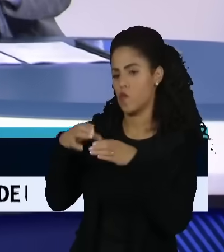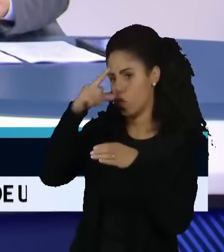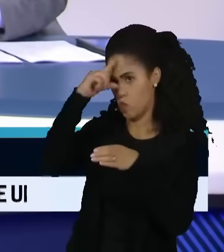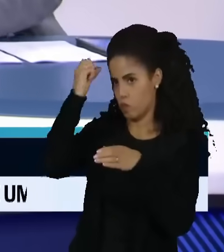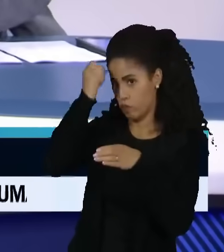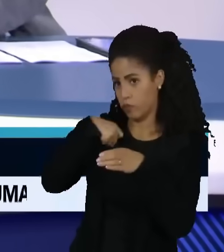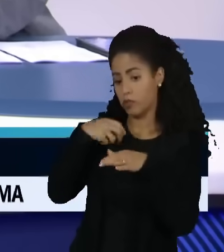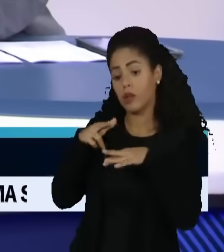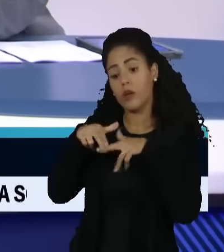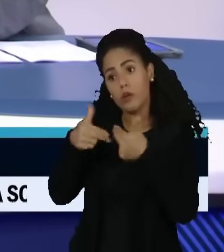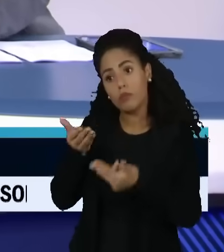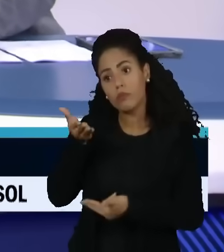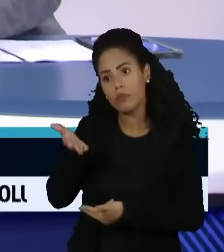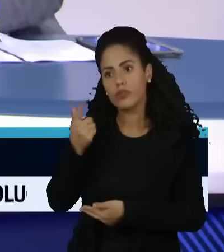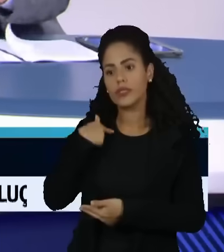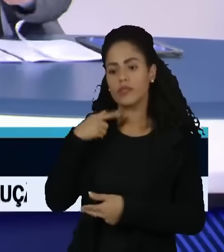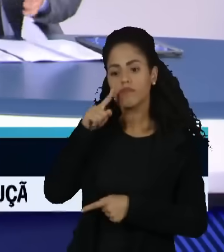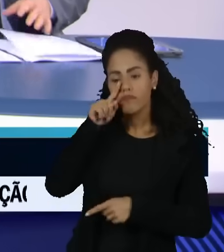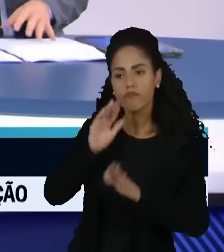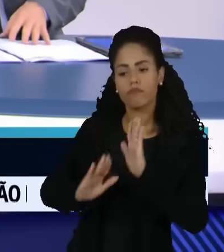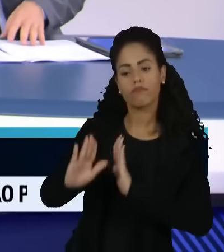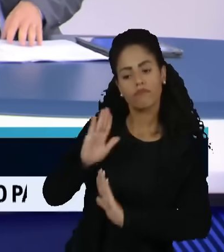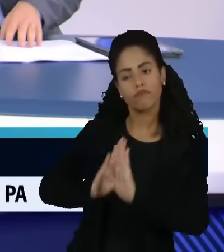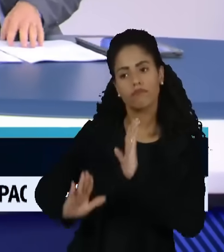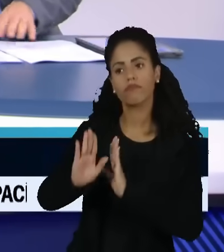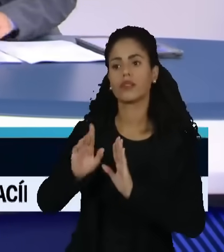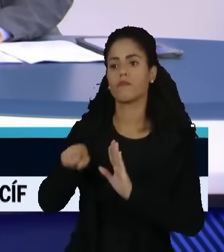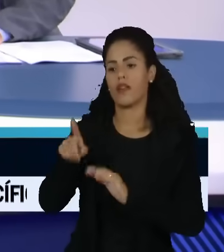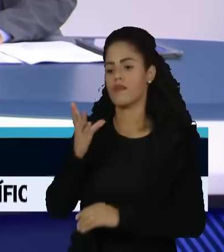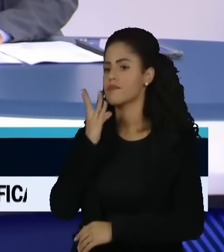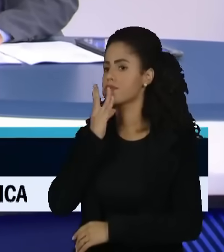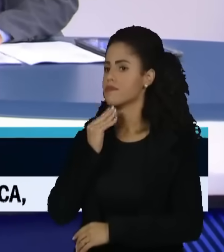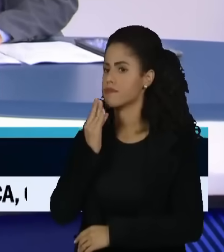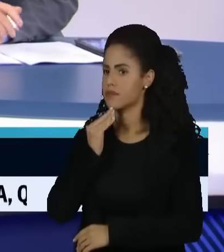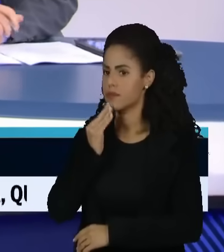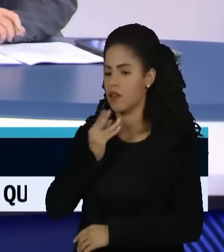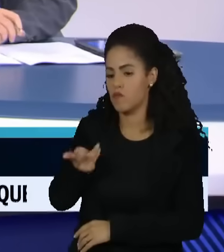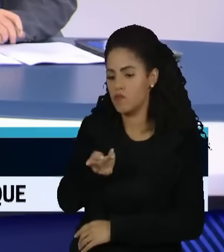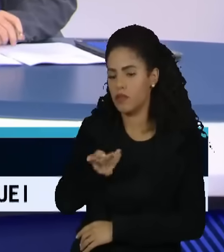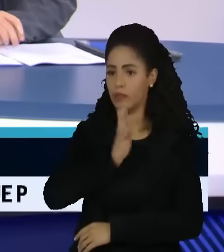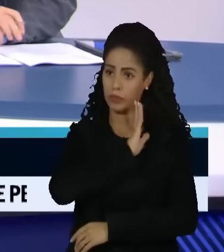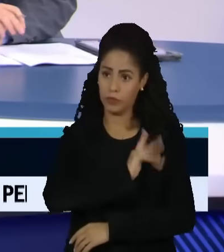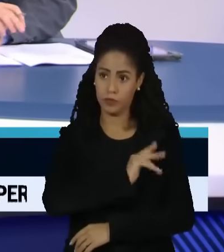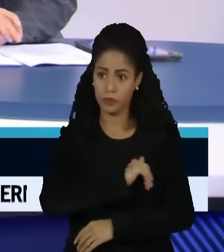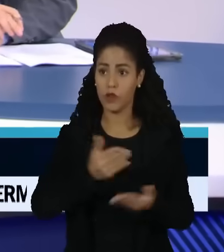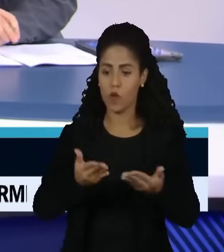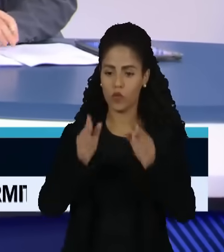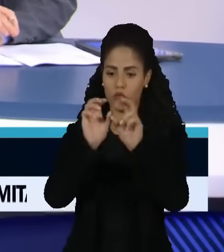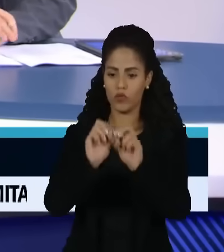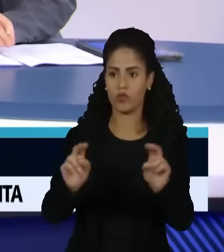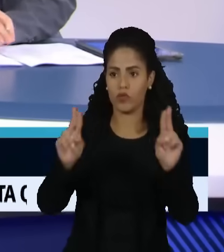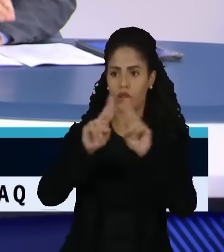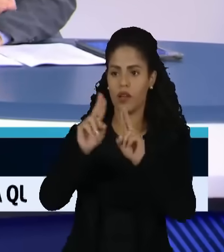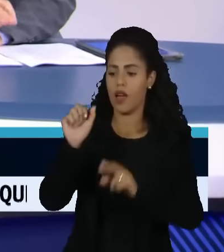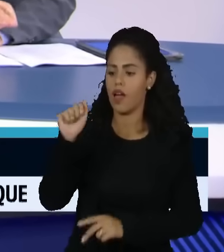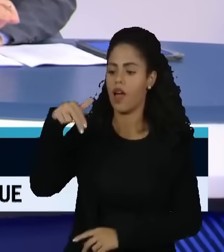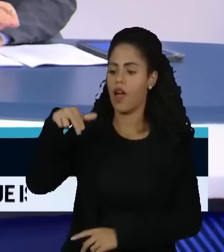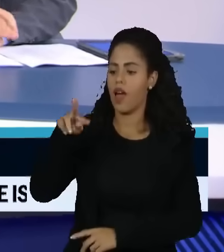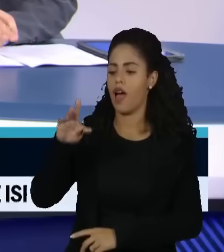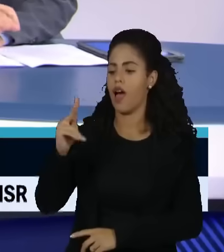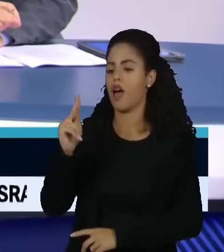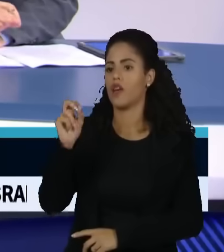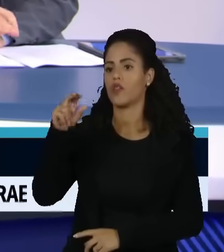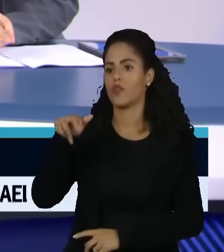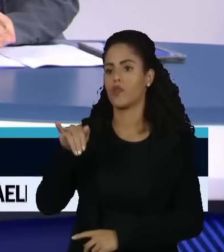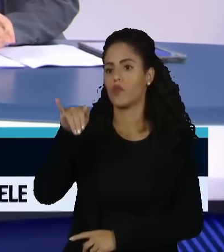portanto, o Estado constituído nesse conflito é Israel. E hoje o secretário-geral da ONU, Antônio Guterres, lembrou que até